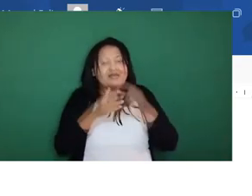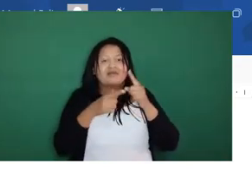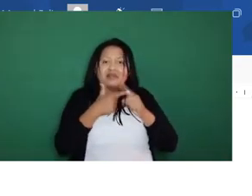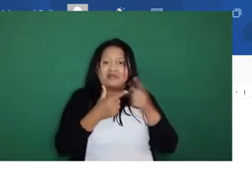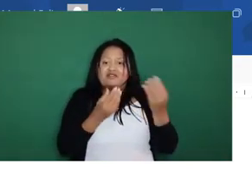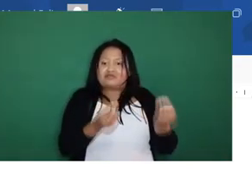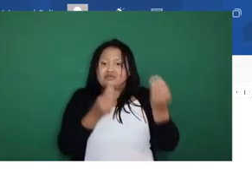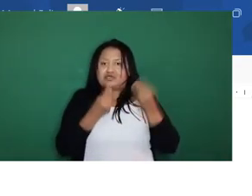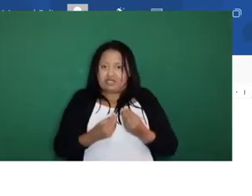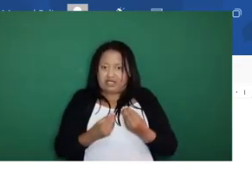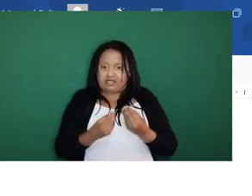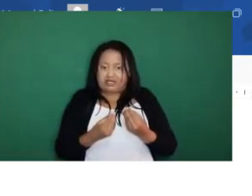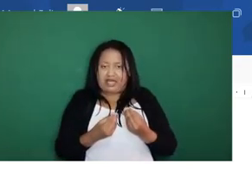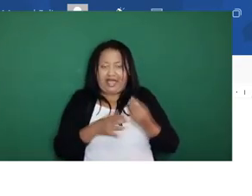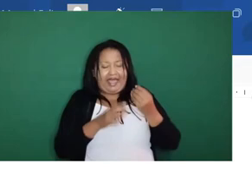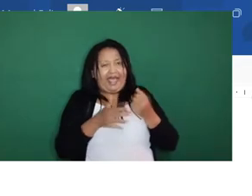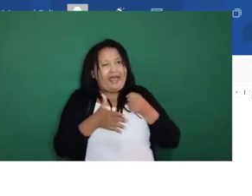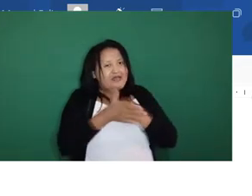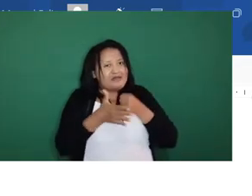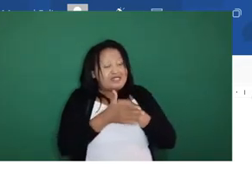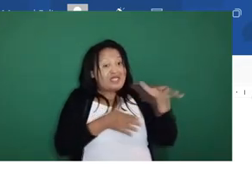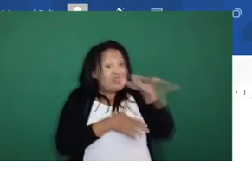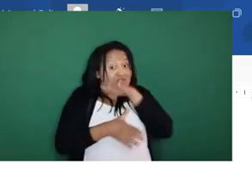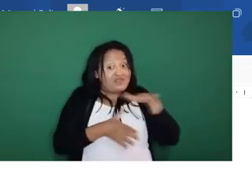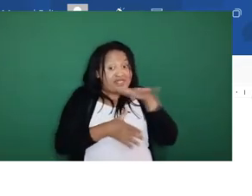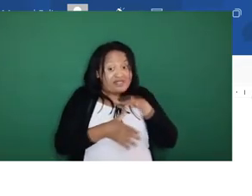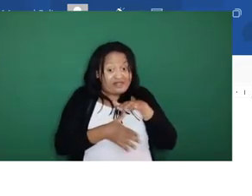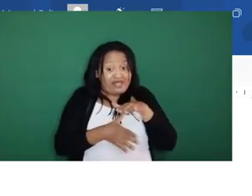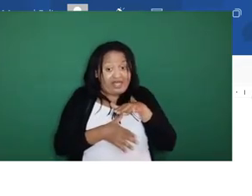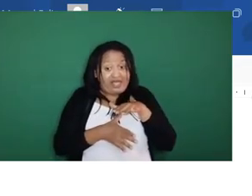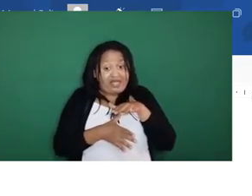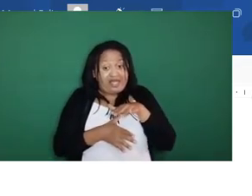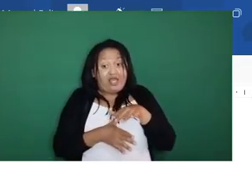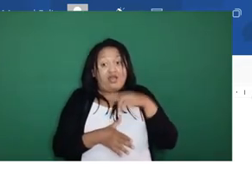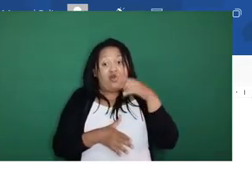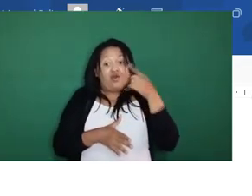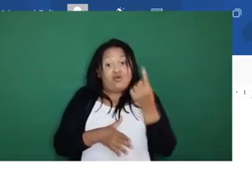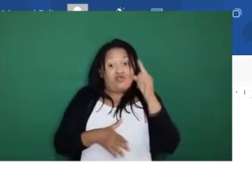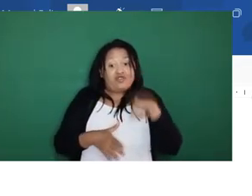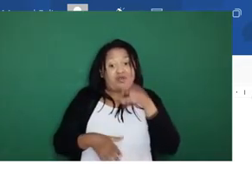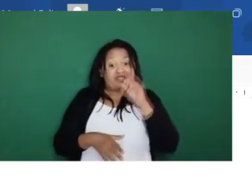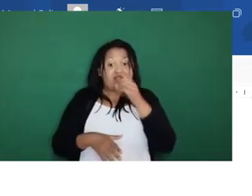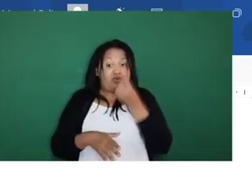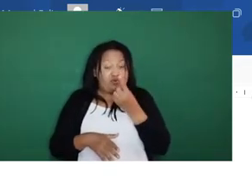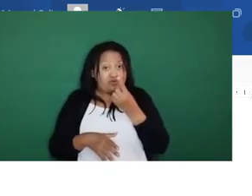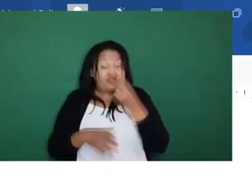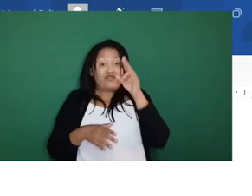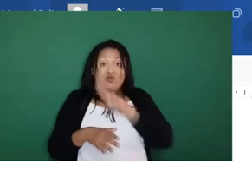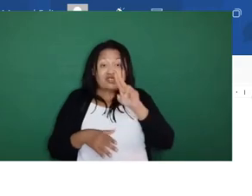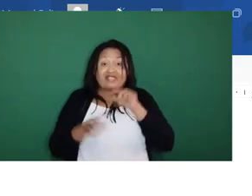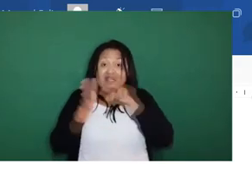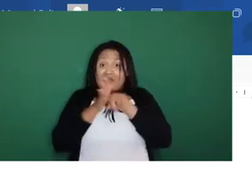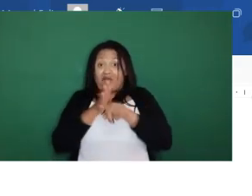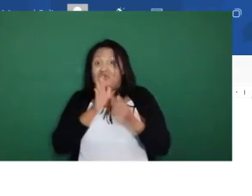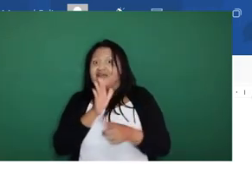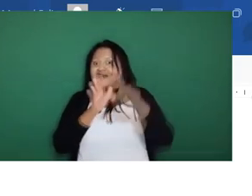atmosférica novamente 1,01 que foi utilizada na questão anterior e a gente arredondou a gente